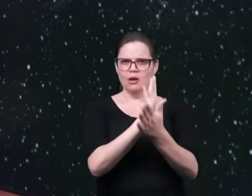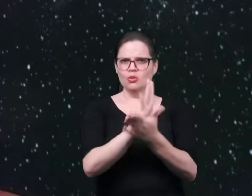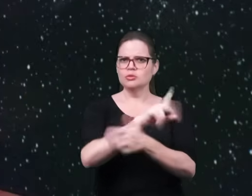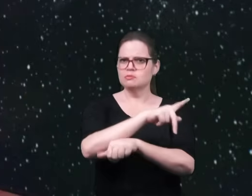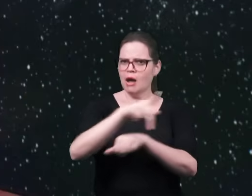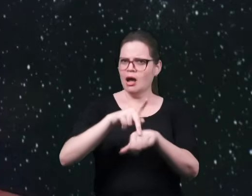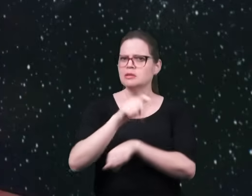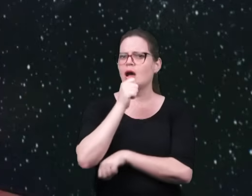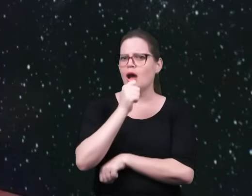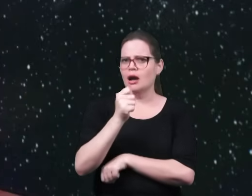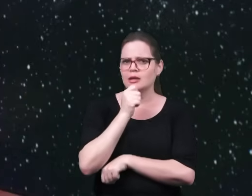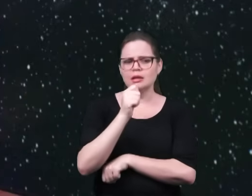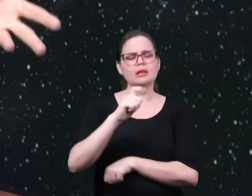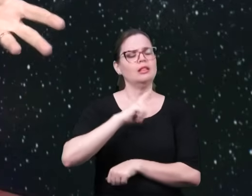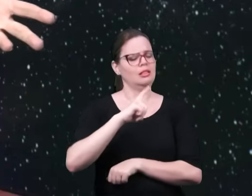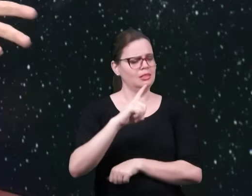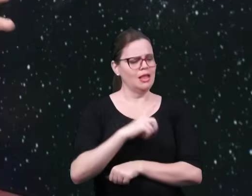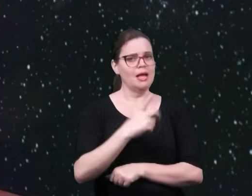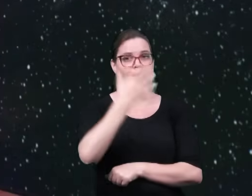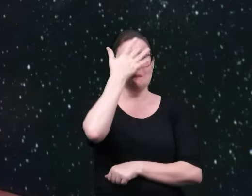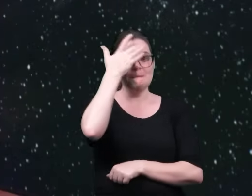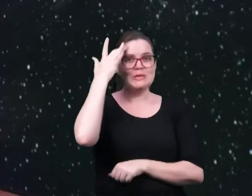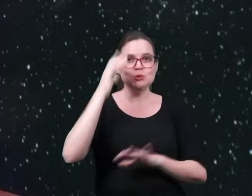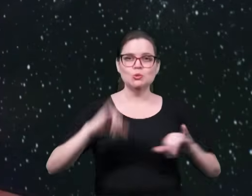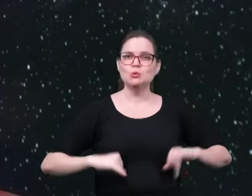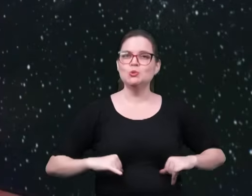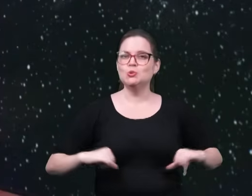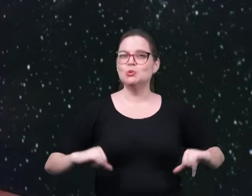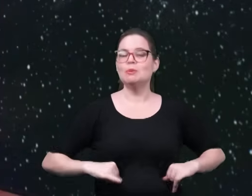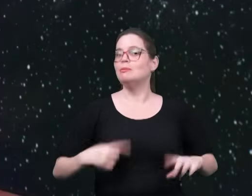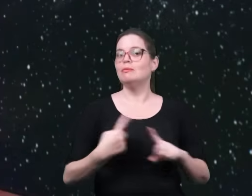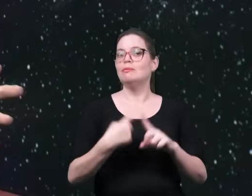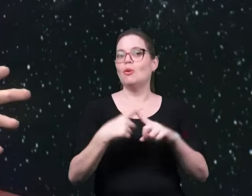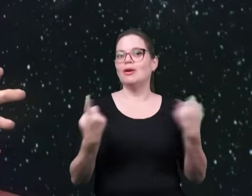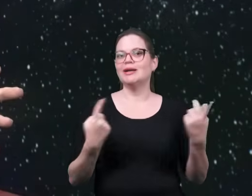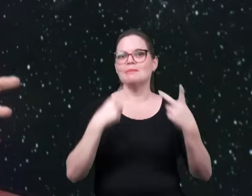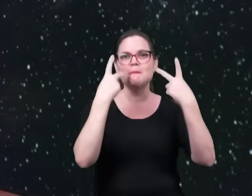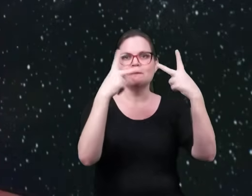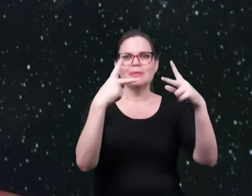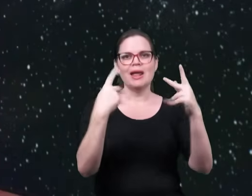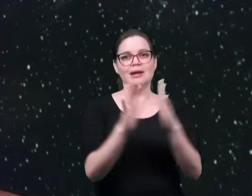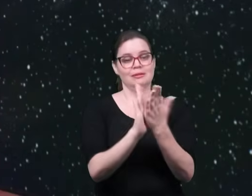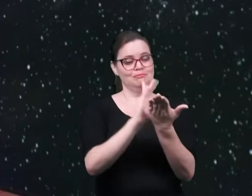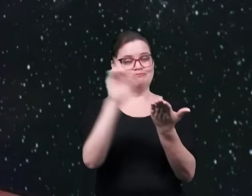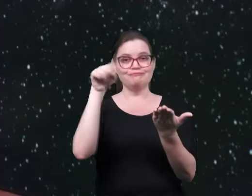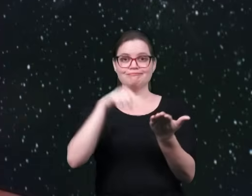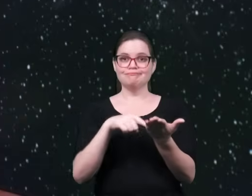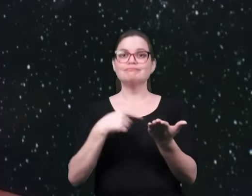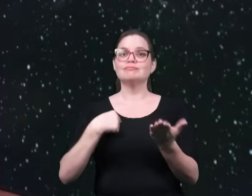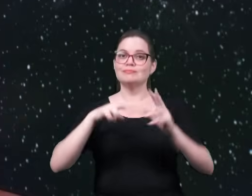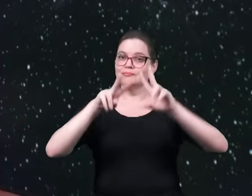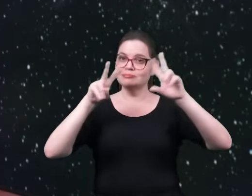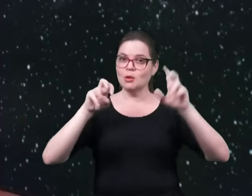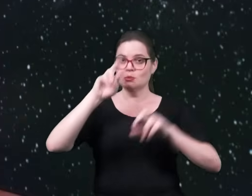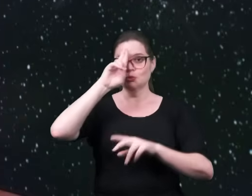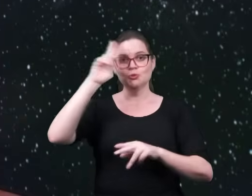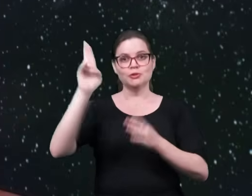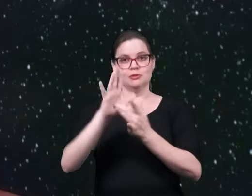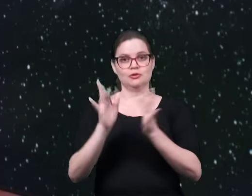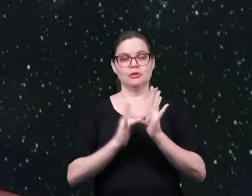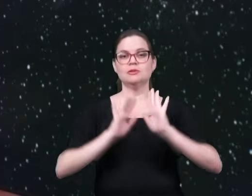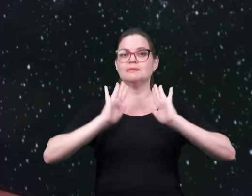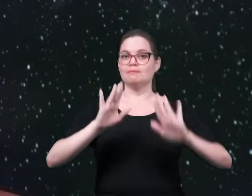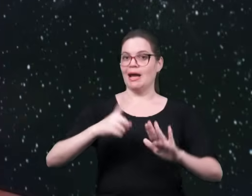são martirizadas, são mortas pelo Evangelho, pela palavra do Senhor. Mas para nós, na